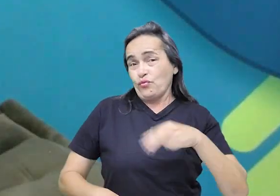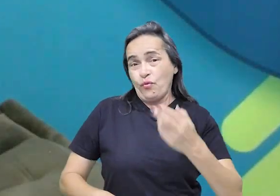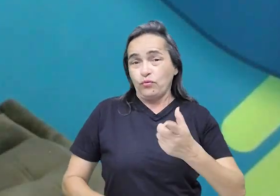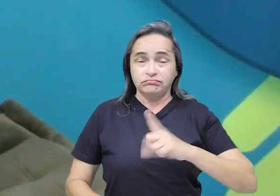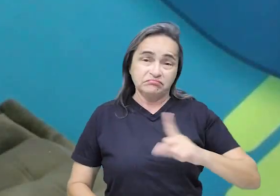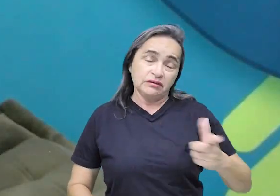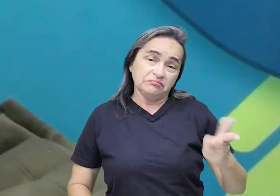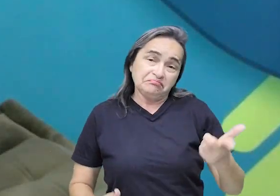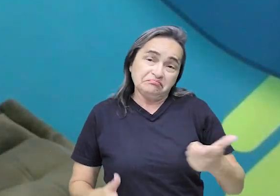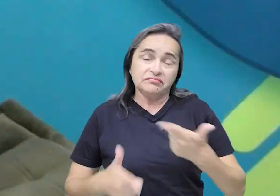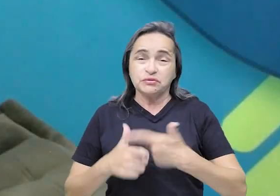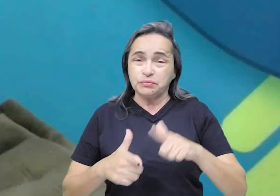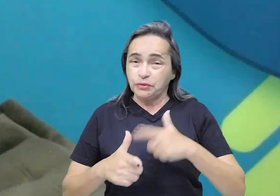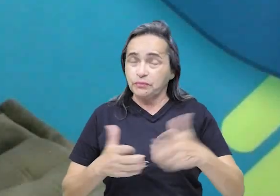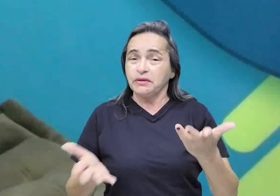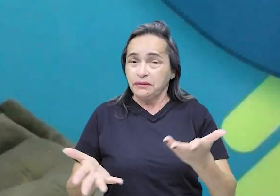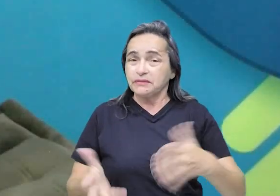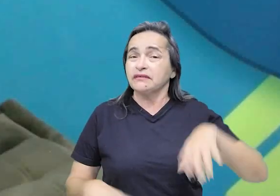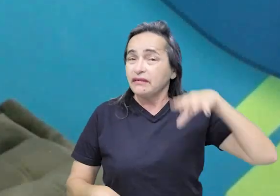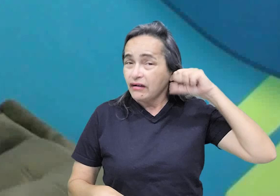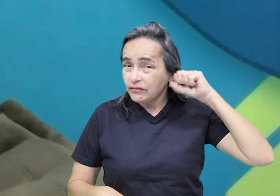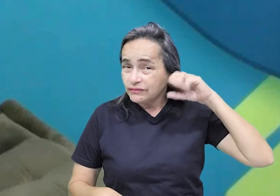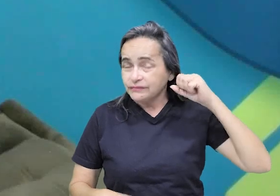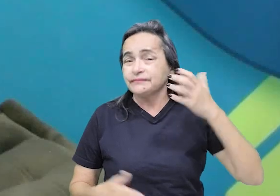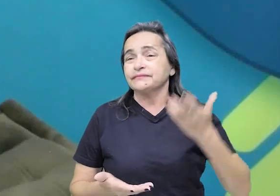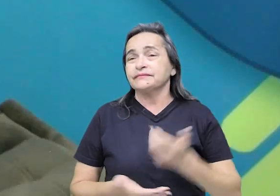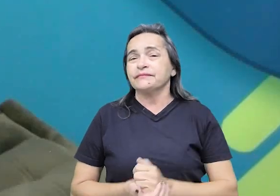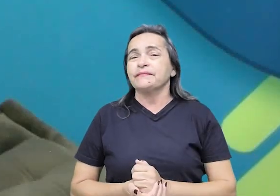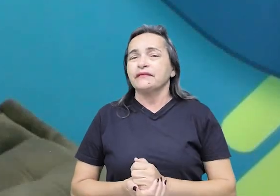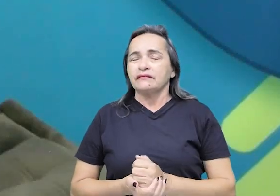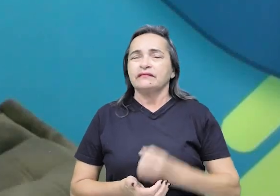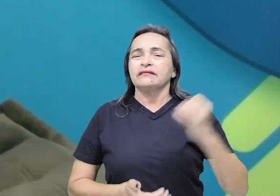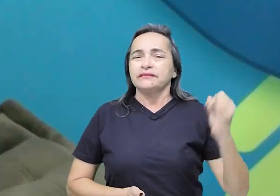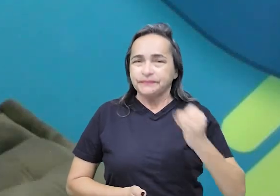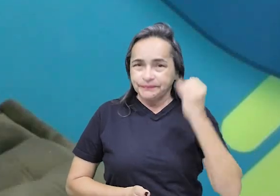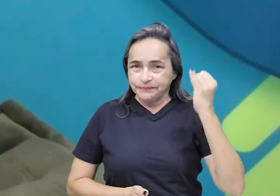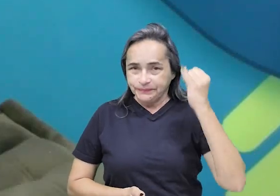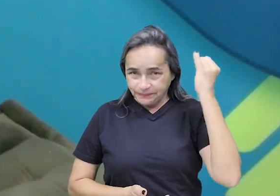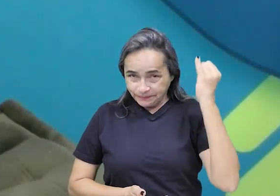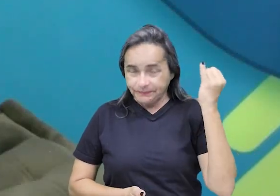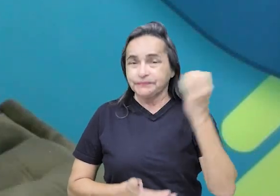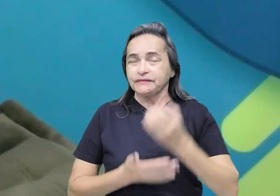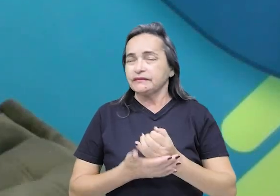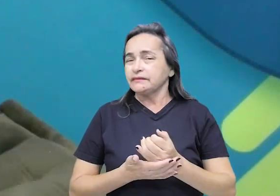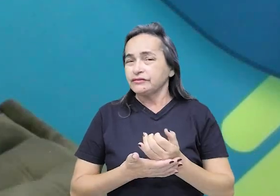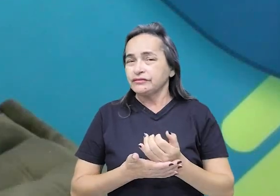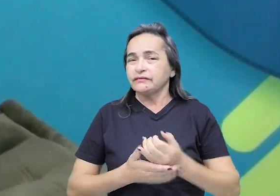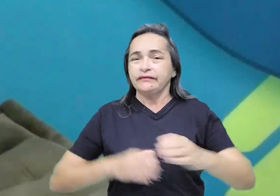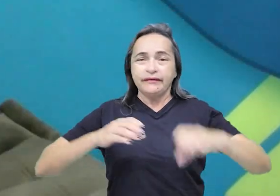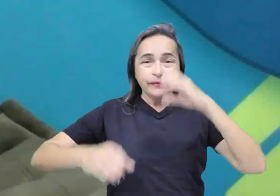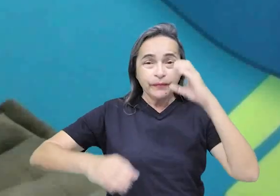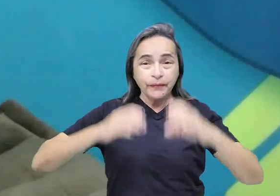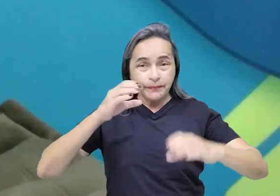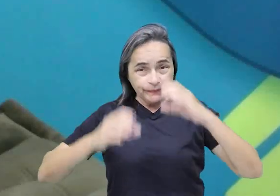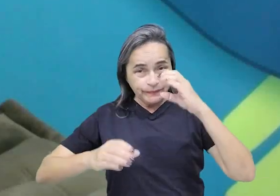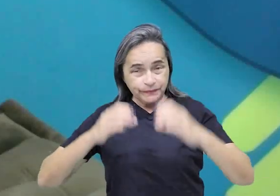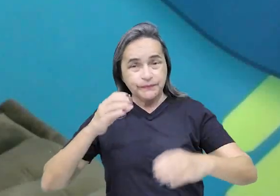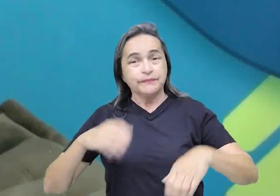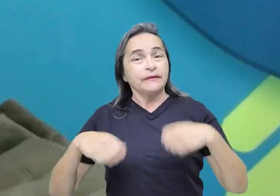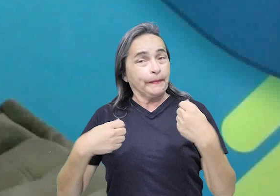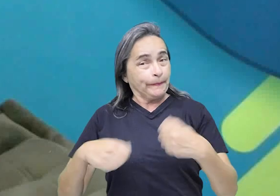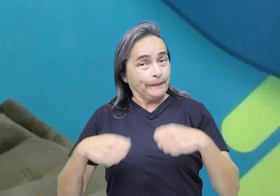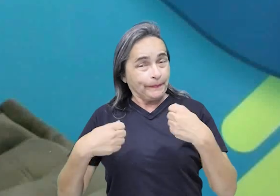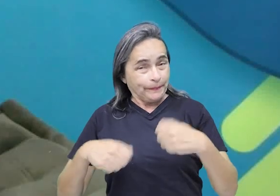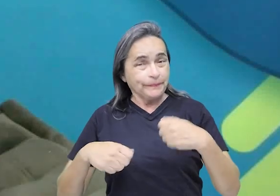auditivas. Então, assim, é muito importante, é o nosso principal veículo de comunicação, a gente inicia dele, né?